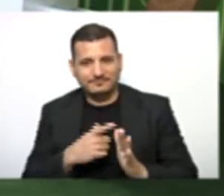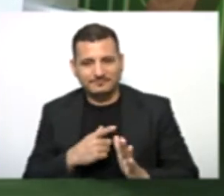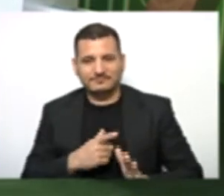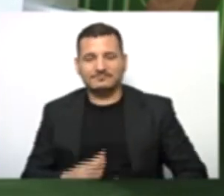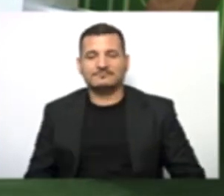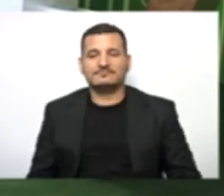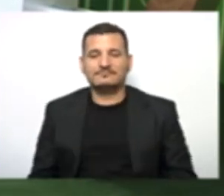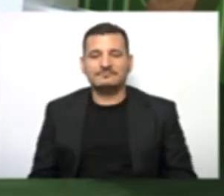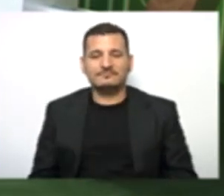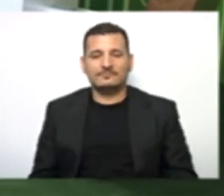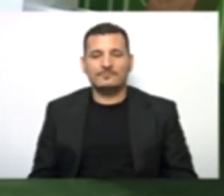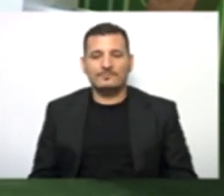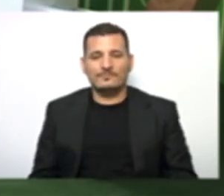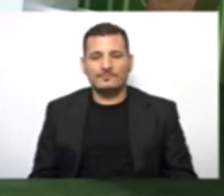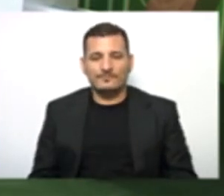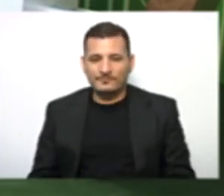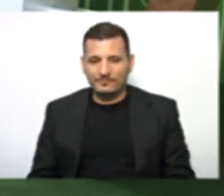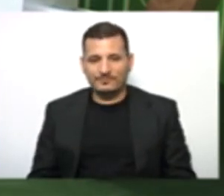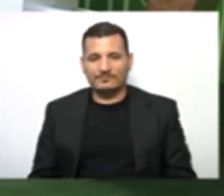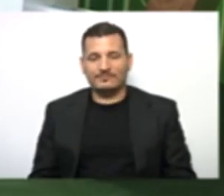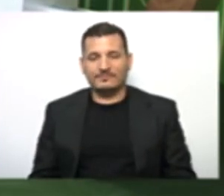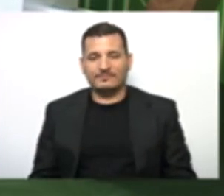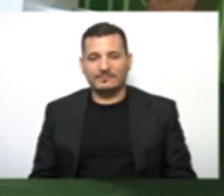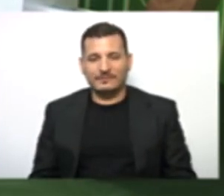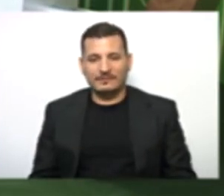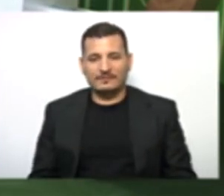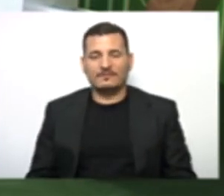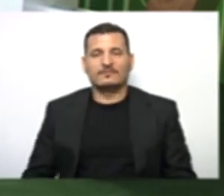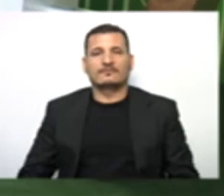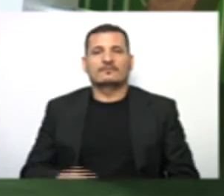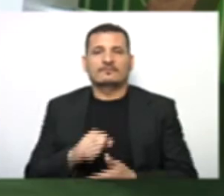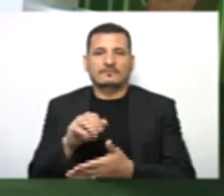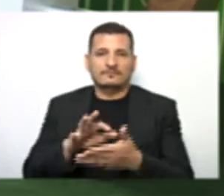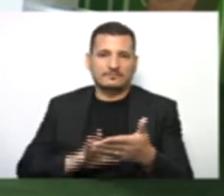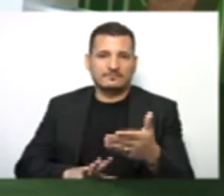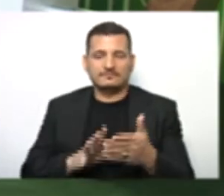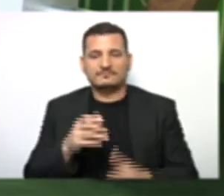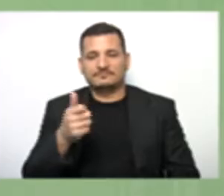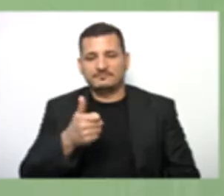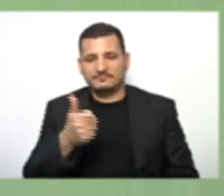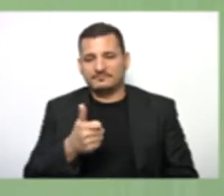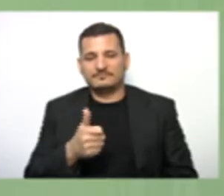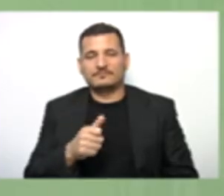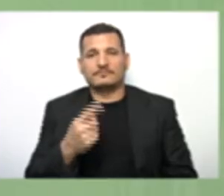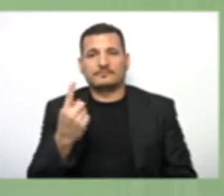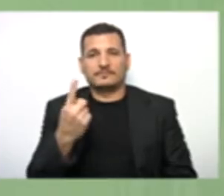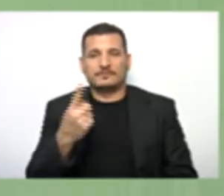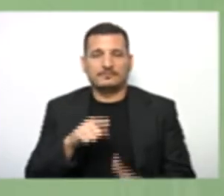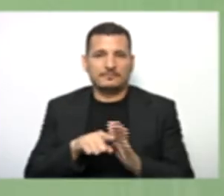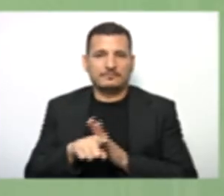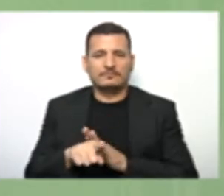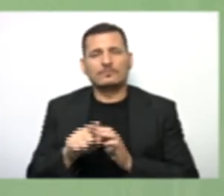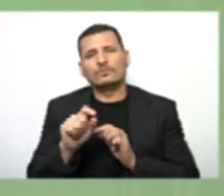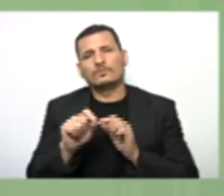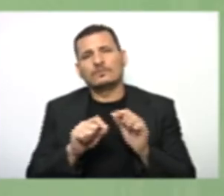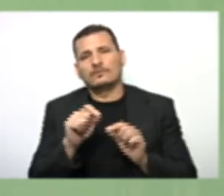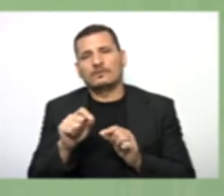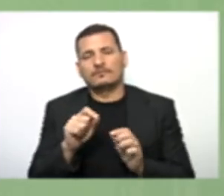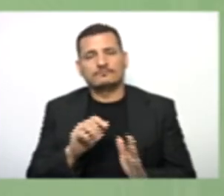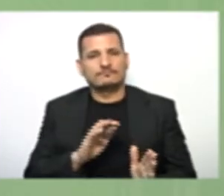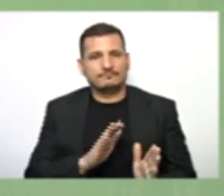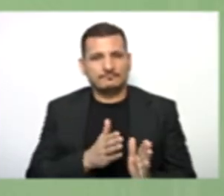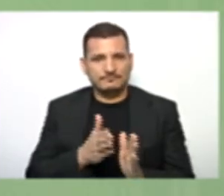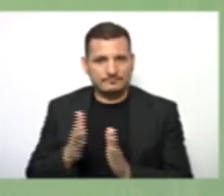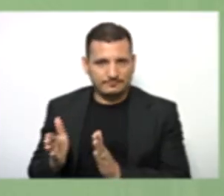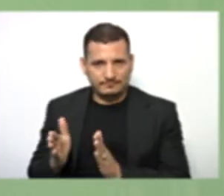aqui. Legal. Então vamos lá, né, professor? Começa para a gente, então. Isso, a nossa primeira atividade de sala. A questão 1. O que é um processo? Então, a